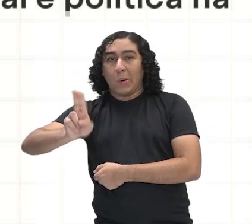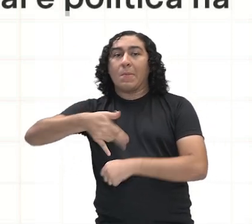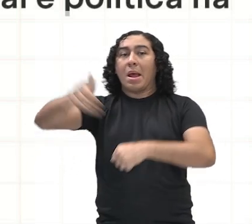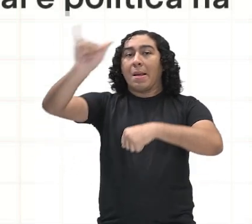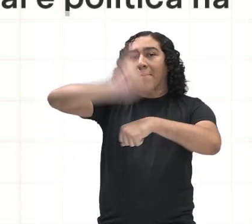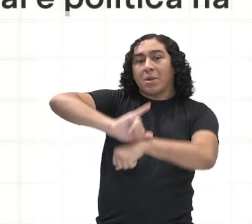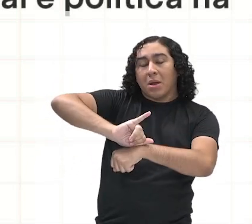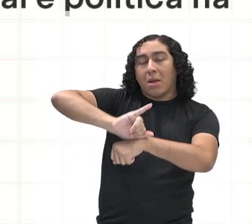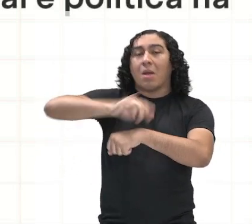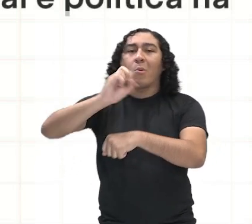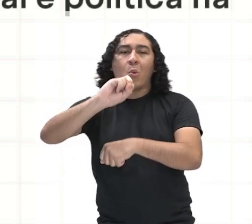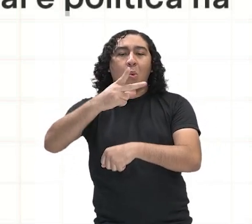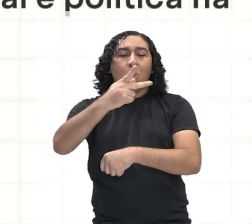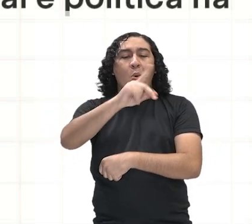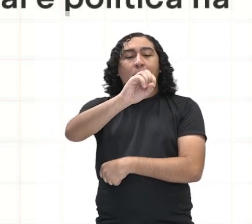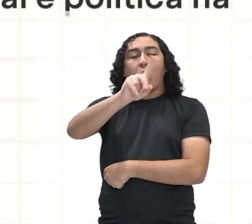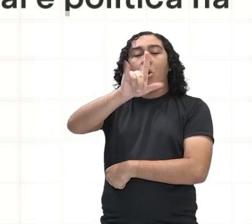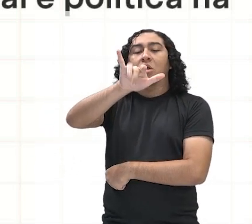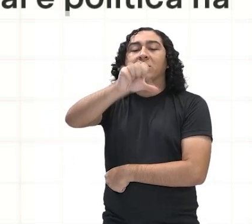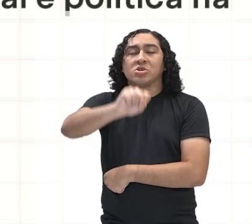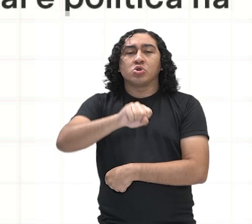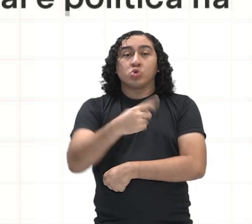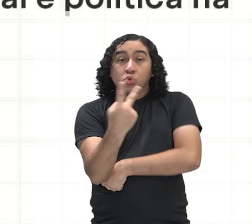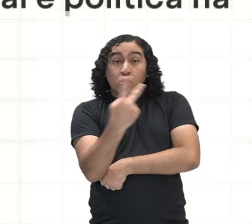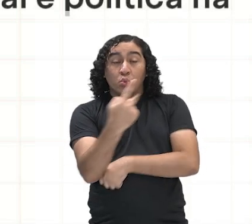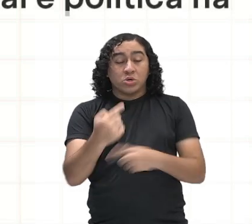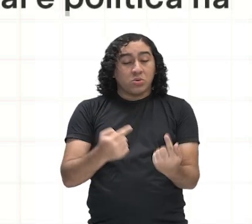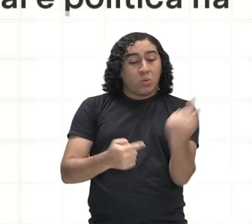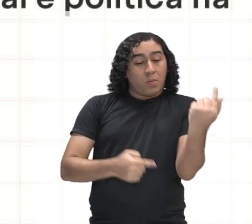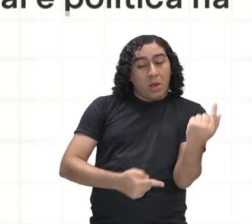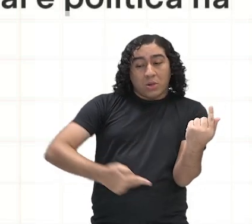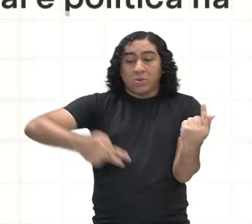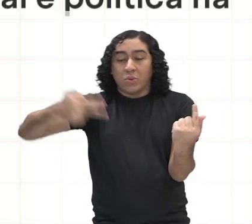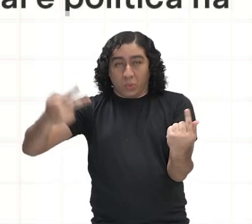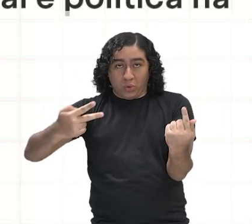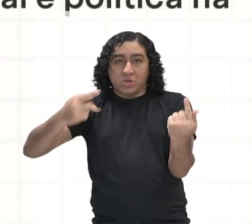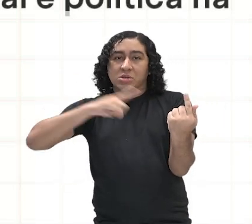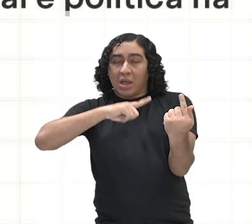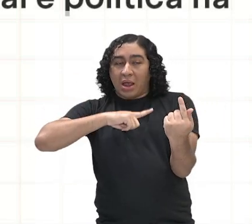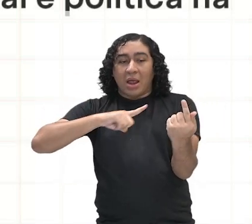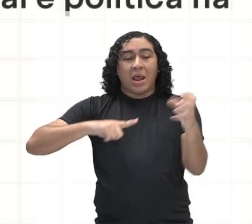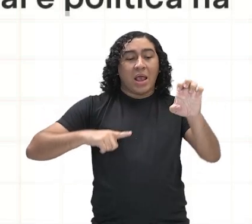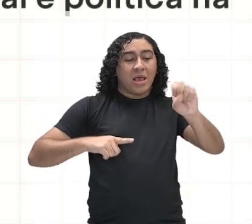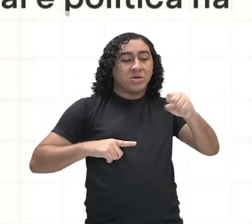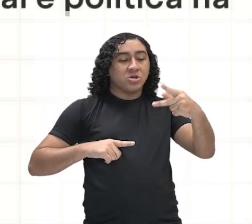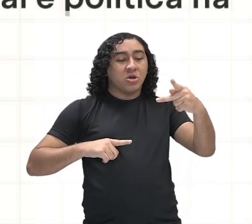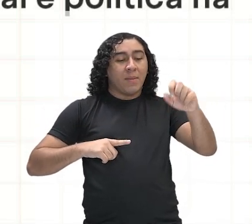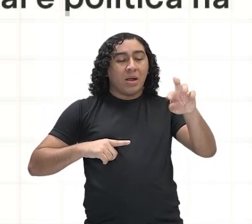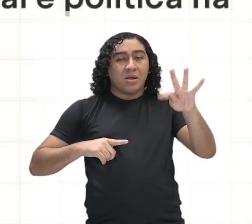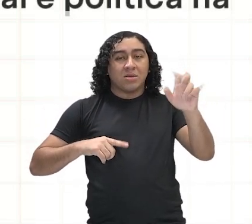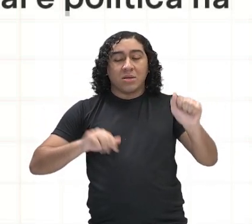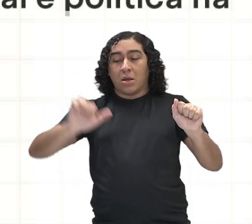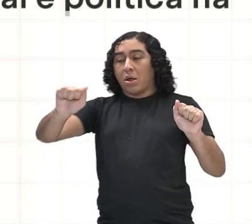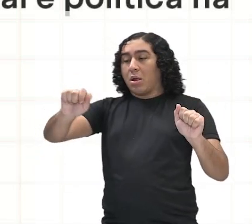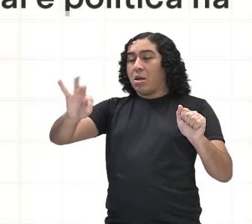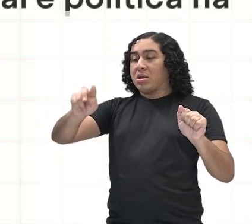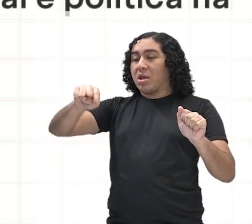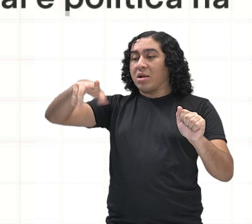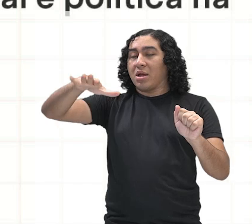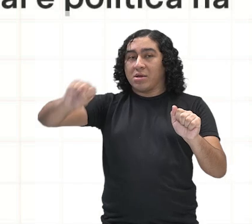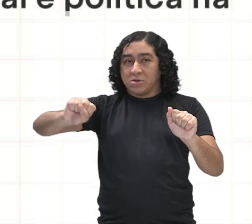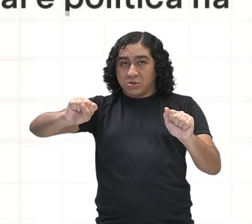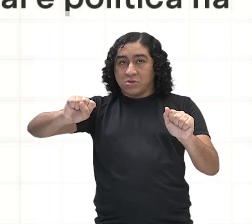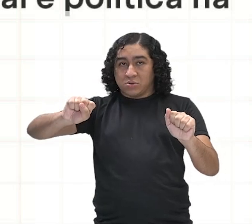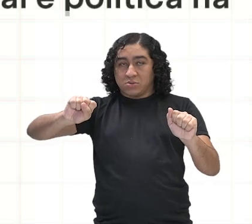cidade-estado ou polis. As duas principais, tá? Esparta e Atenas, são elas as